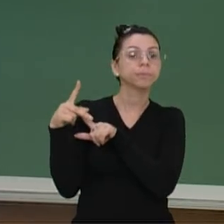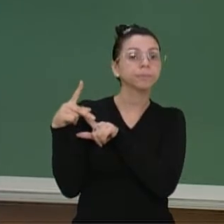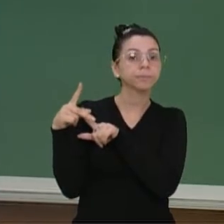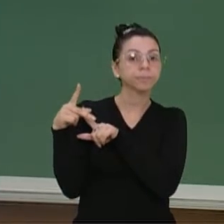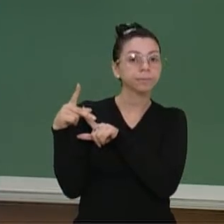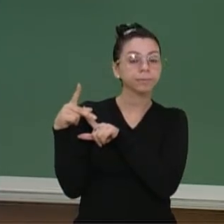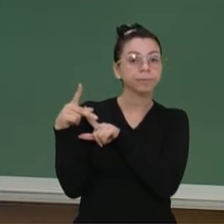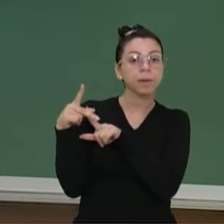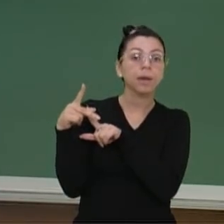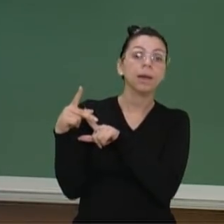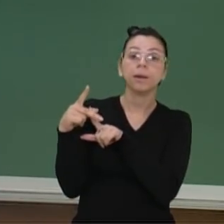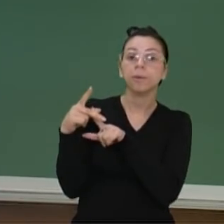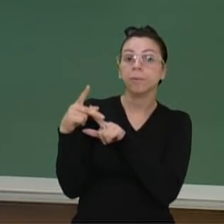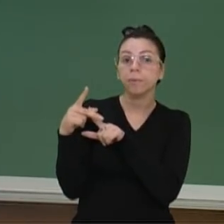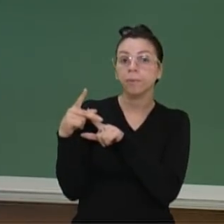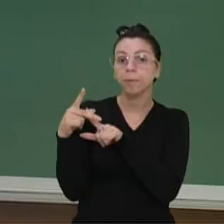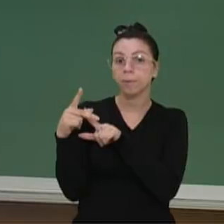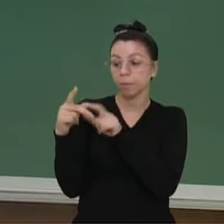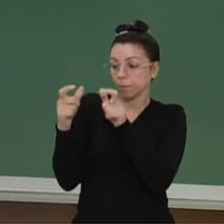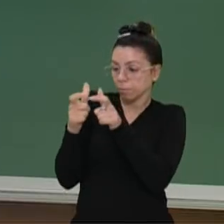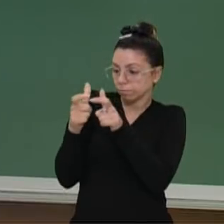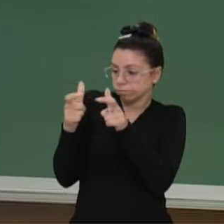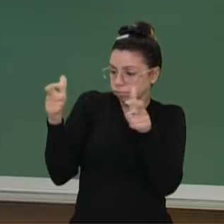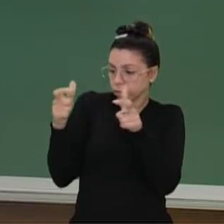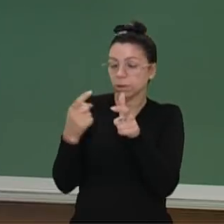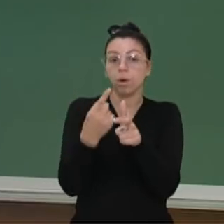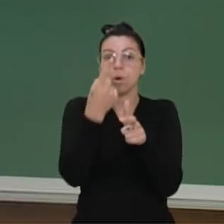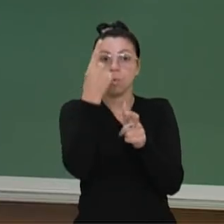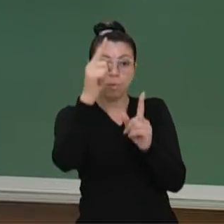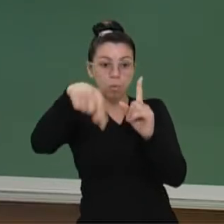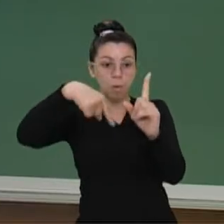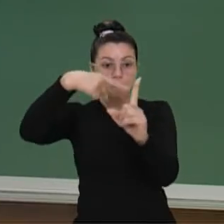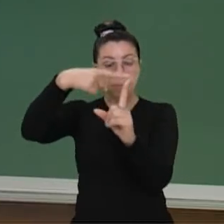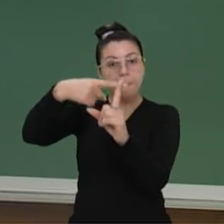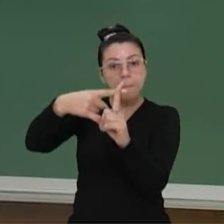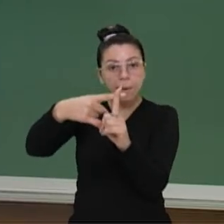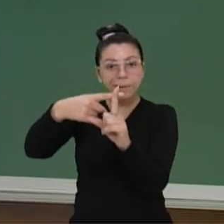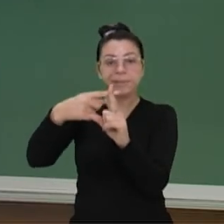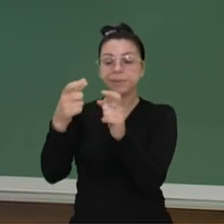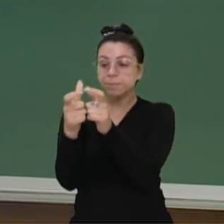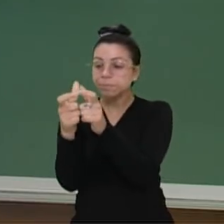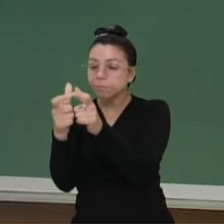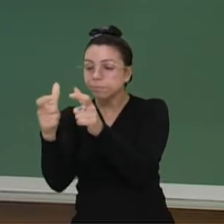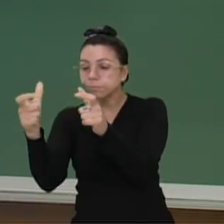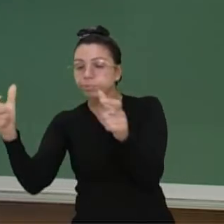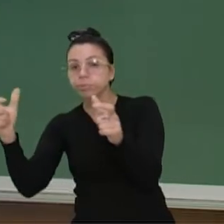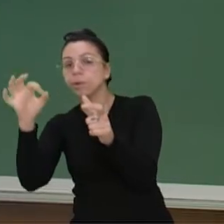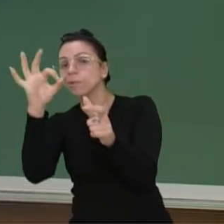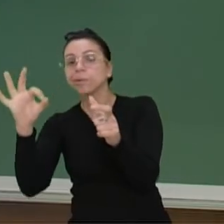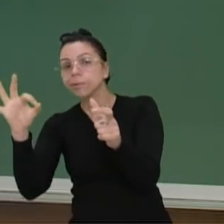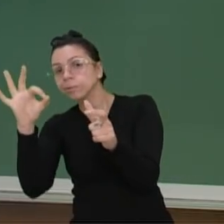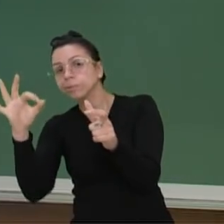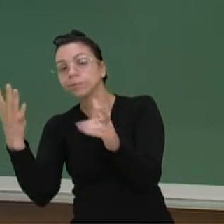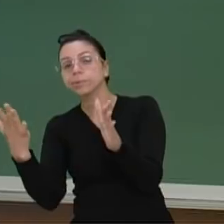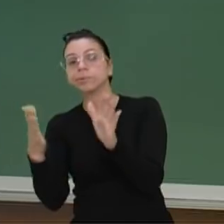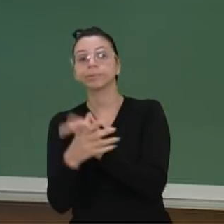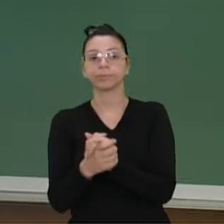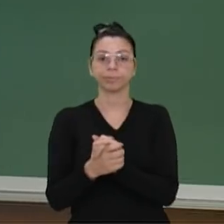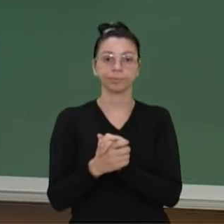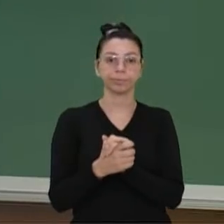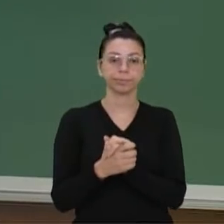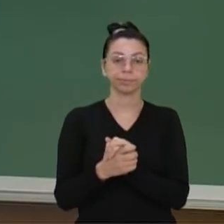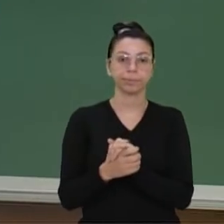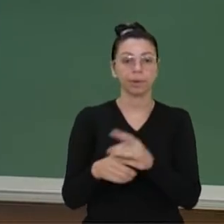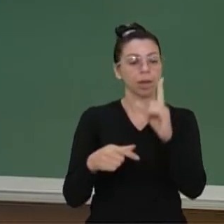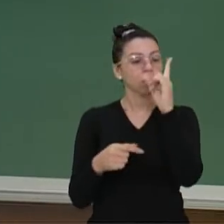o fator de crescimento, ou seja, 1 mais o percentual de crescimento. 1 mais o fator de crescimento.